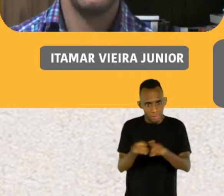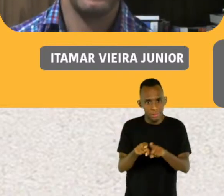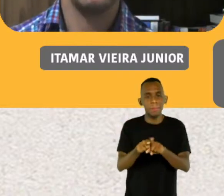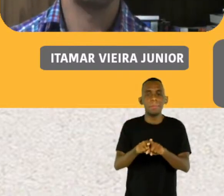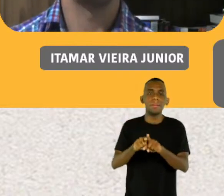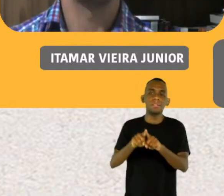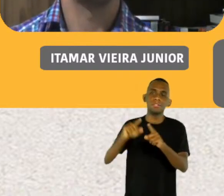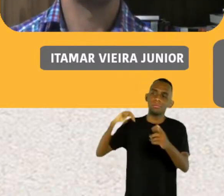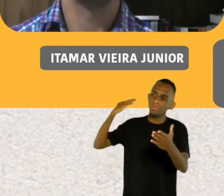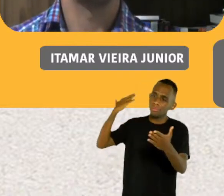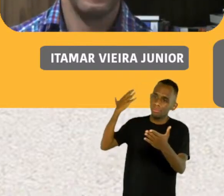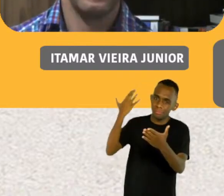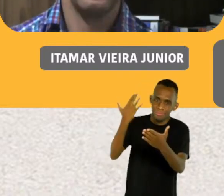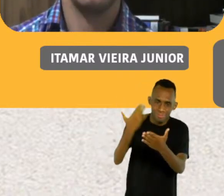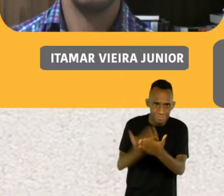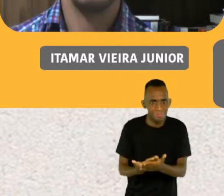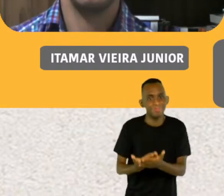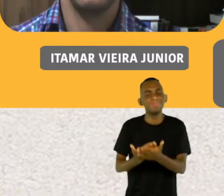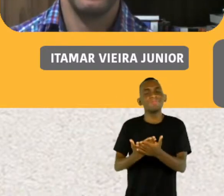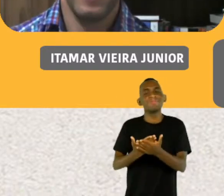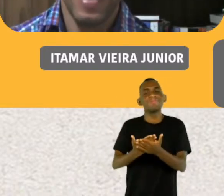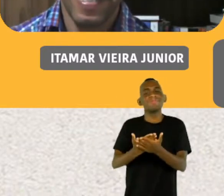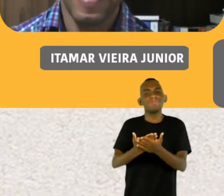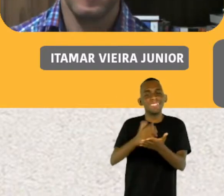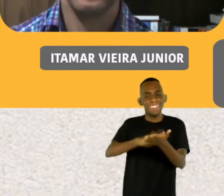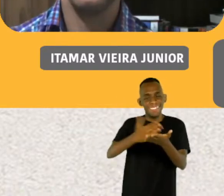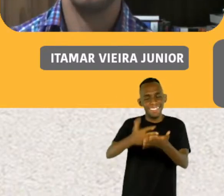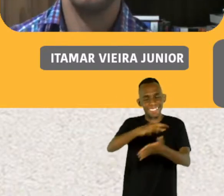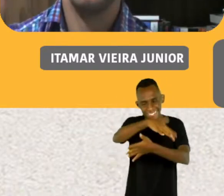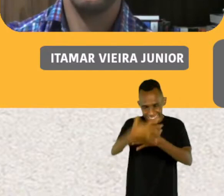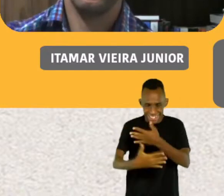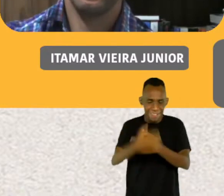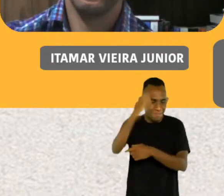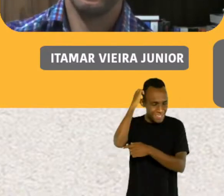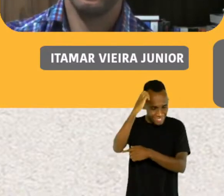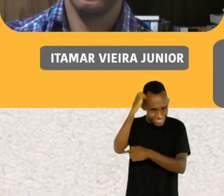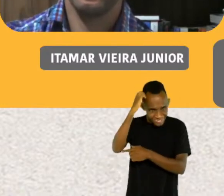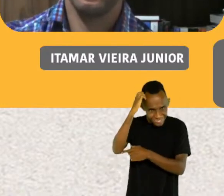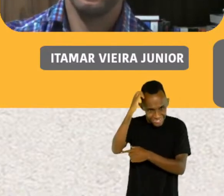tempo, querido Eduardo Rodrigo Nascimento e Silva.